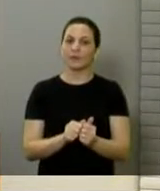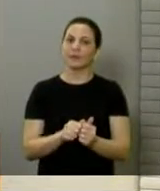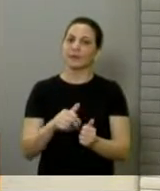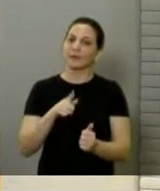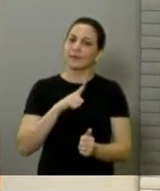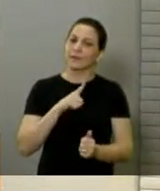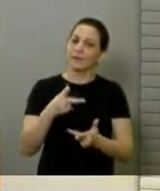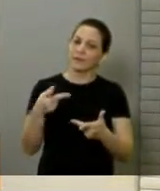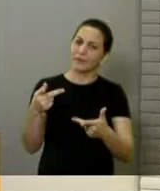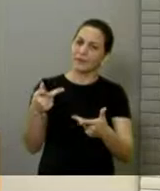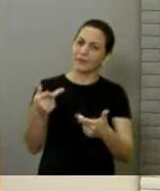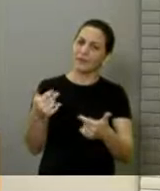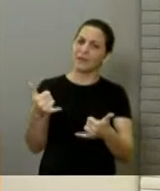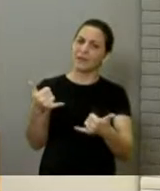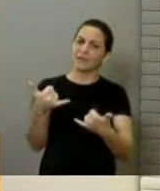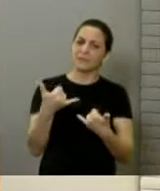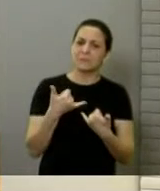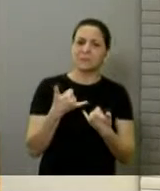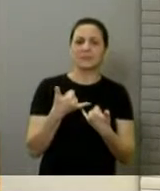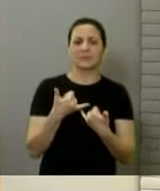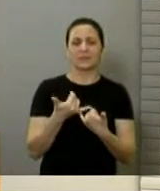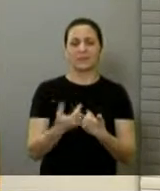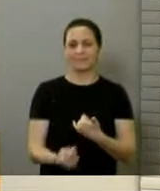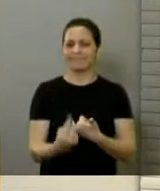dados estarrecedores.